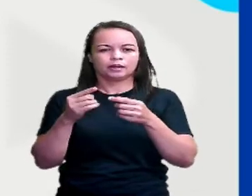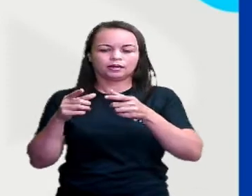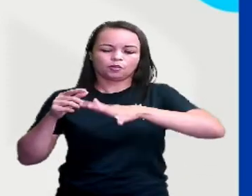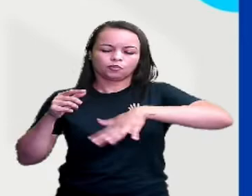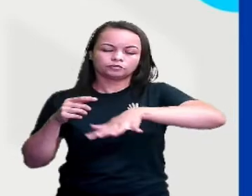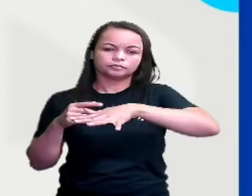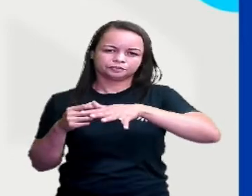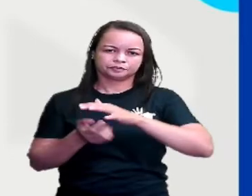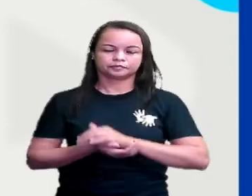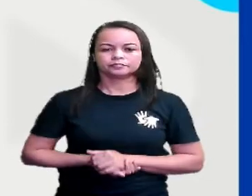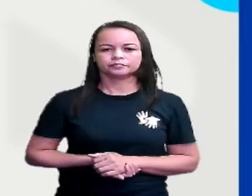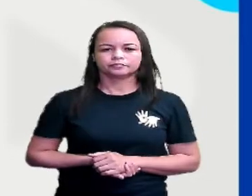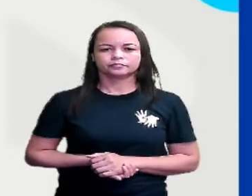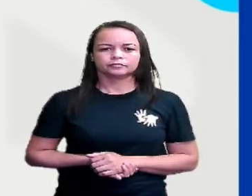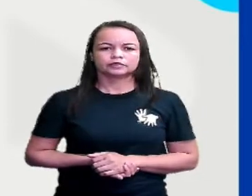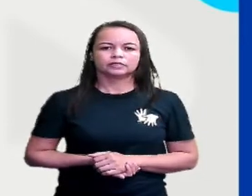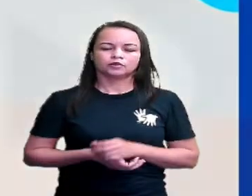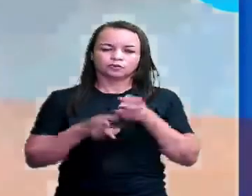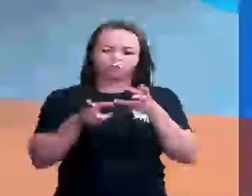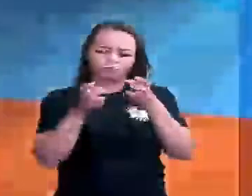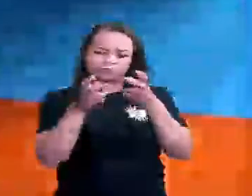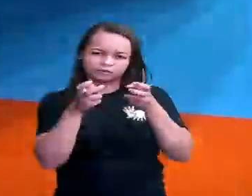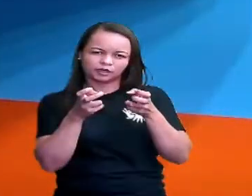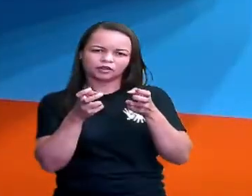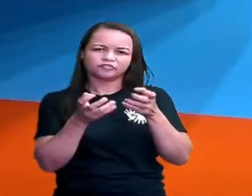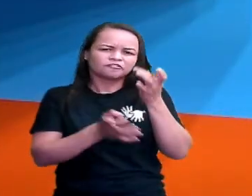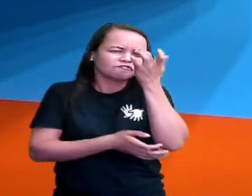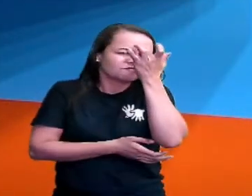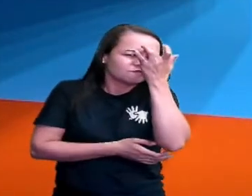ambiente. Então, observem como ficou fácil